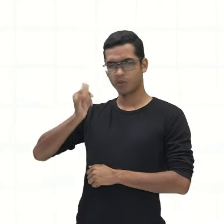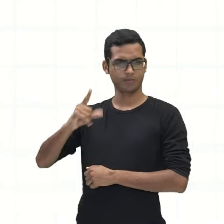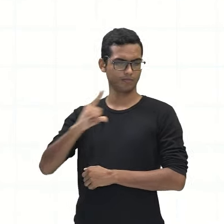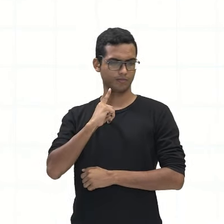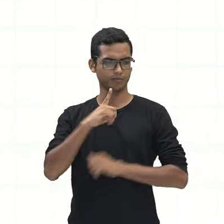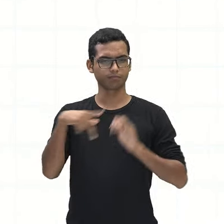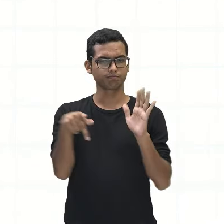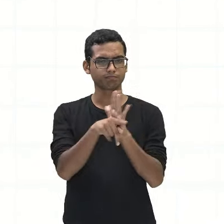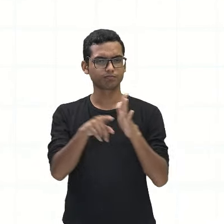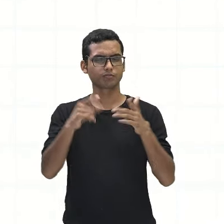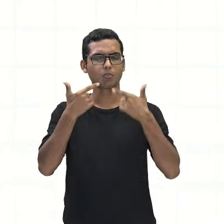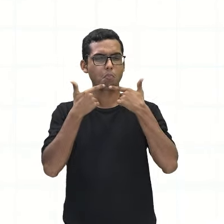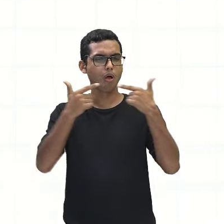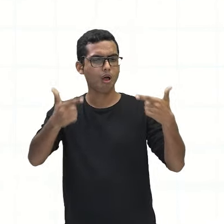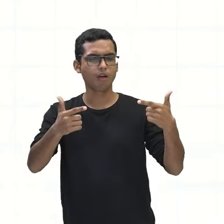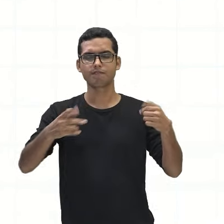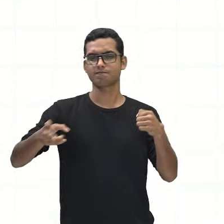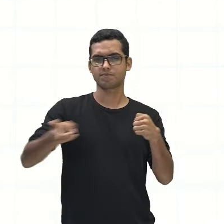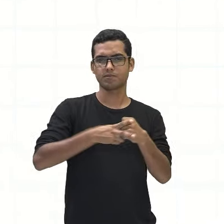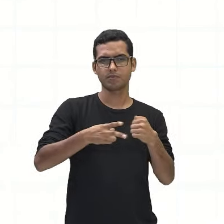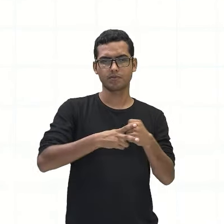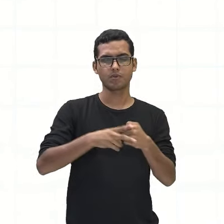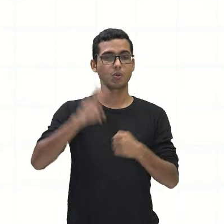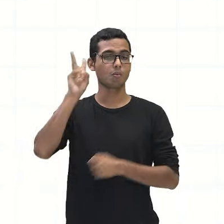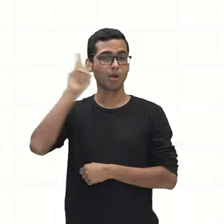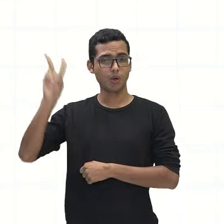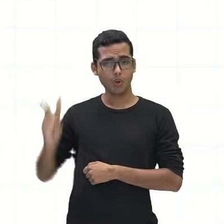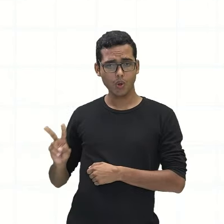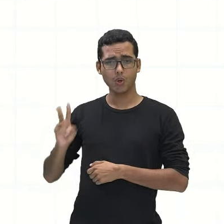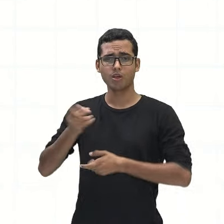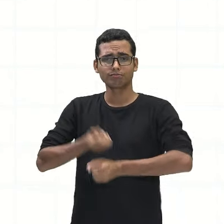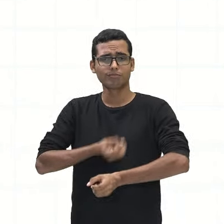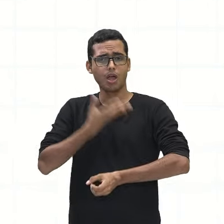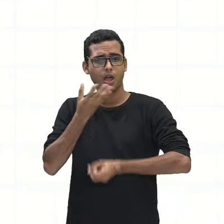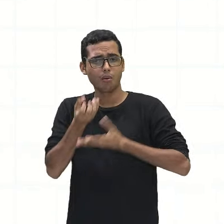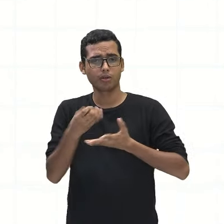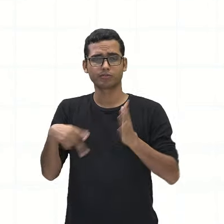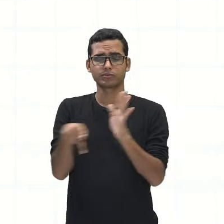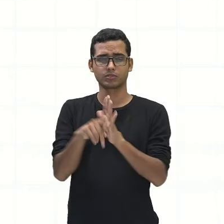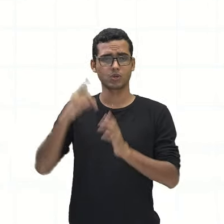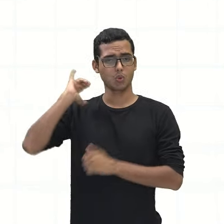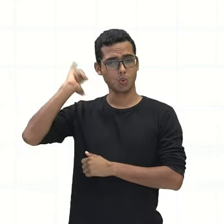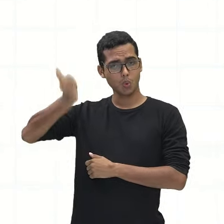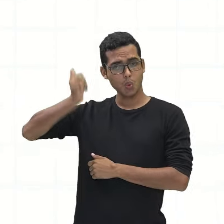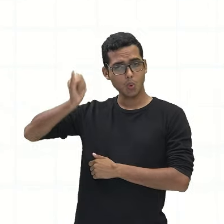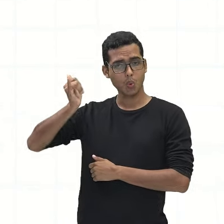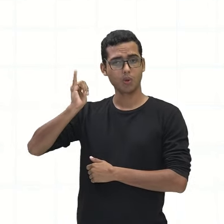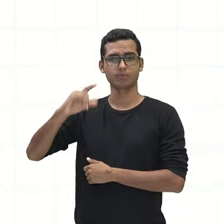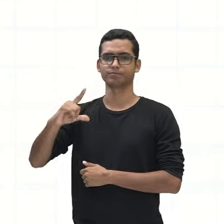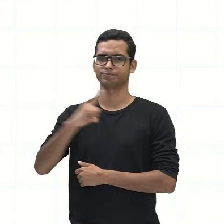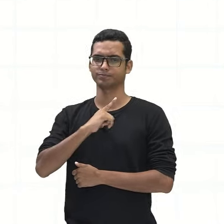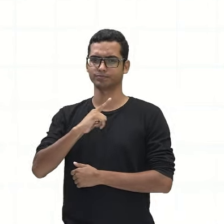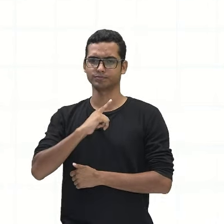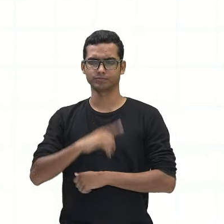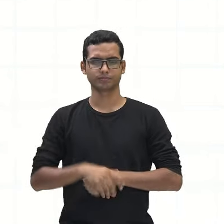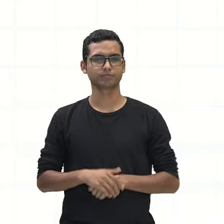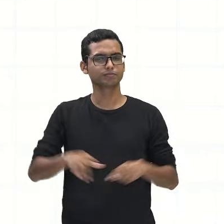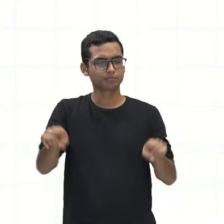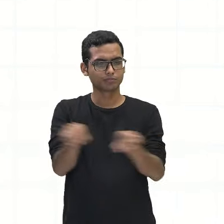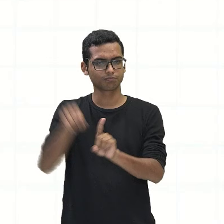linguagem verbal. Uma narrativa é uma história contada, temos um narrador aí na história, já estudamos sobre isso.